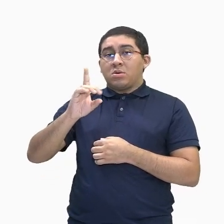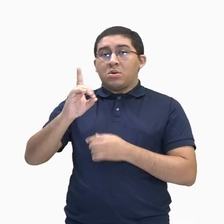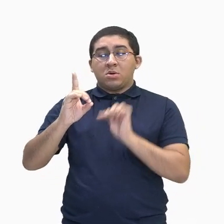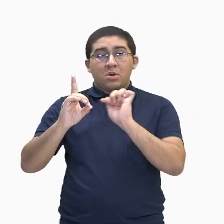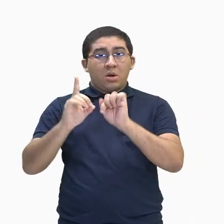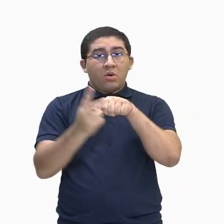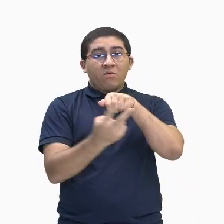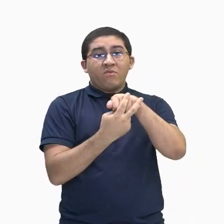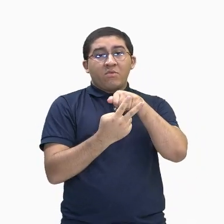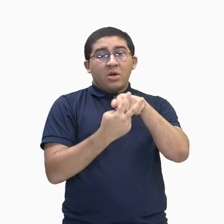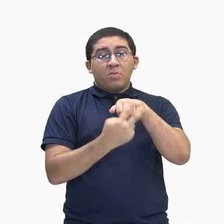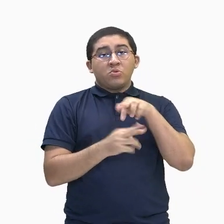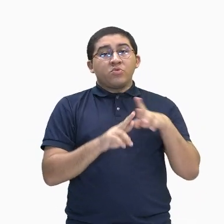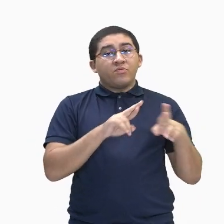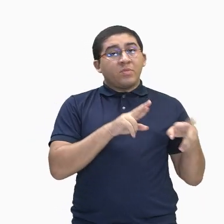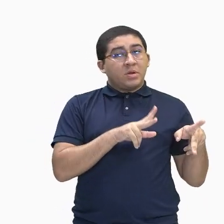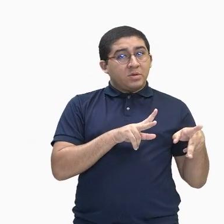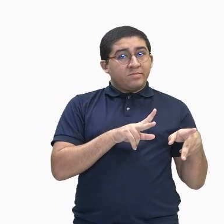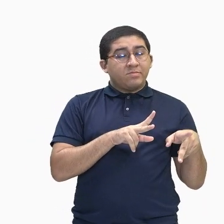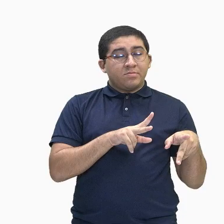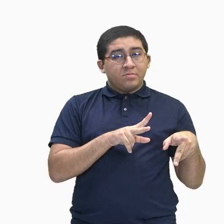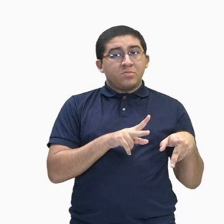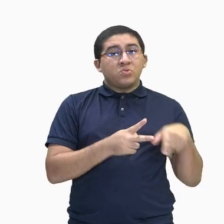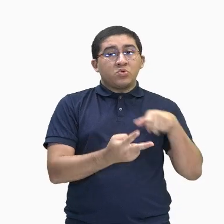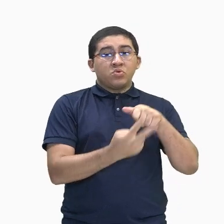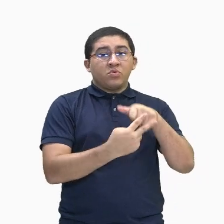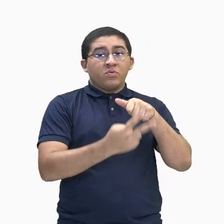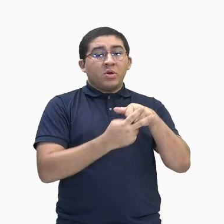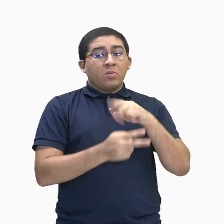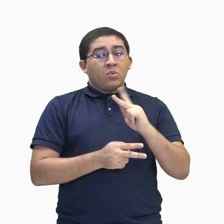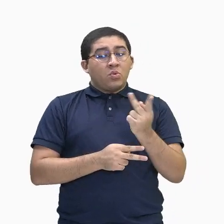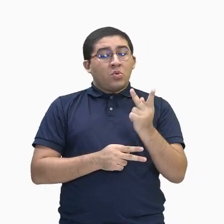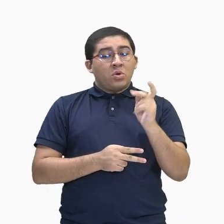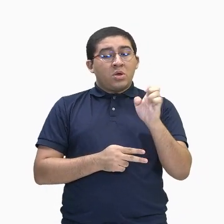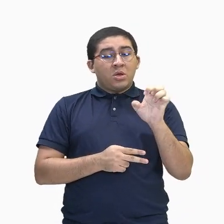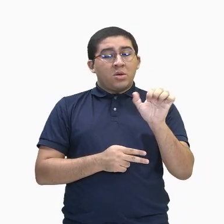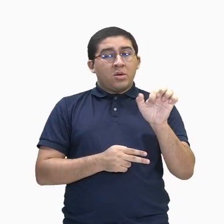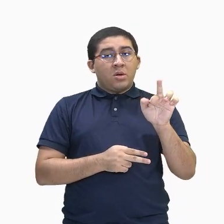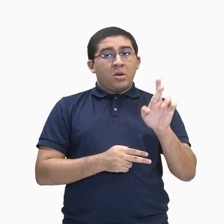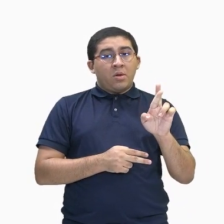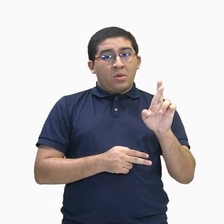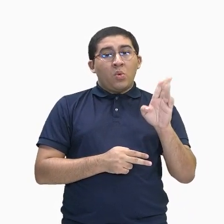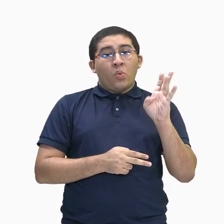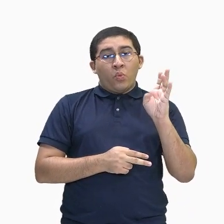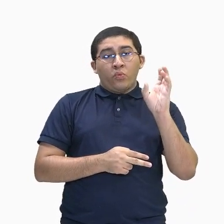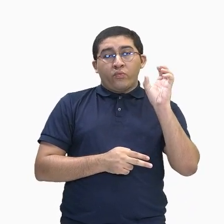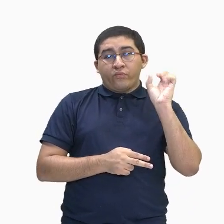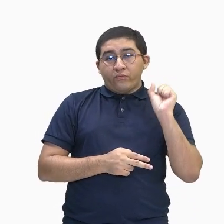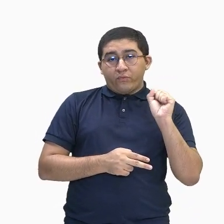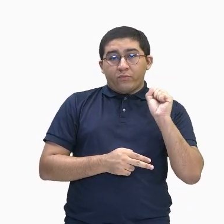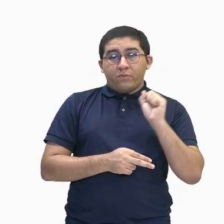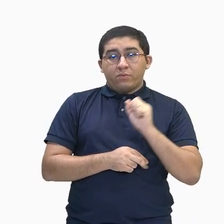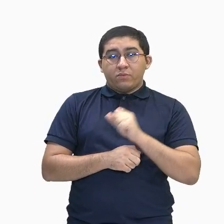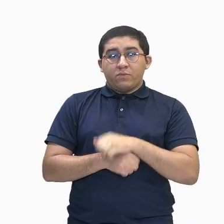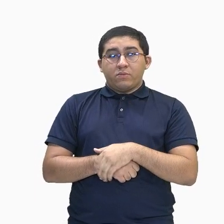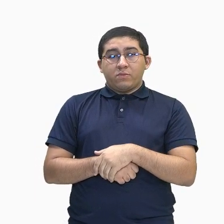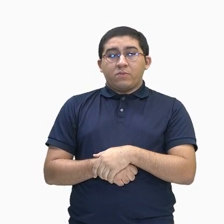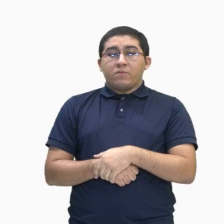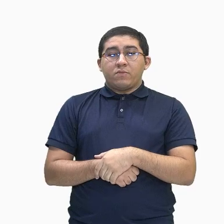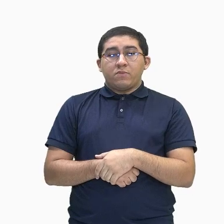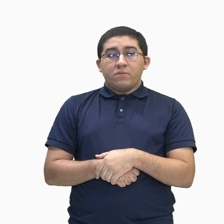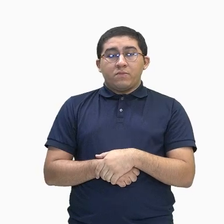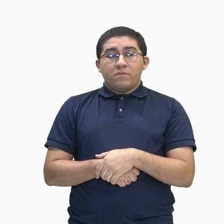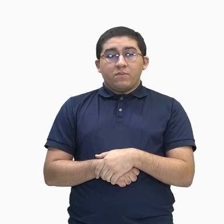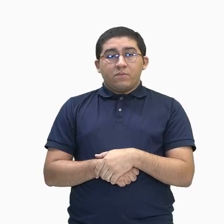irregular, tá? É o passado do verbo hear. Vejam comigo. Aqui, no próximo, tá? Então,